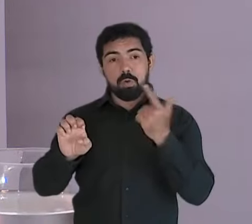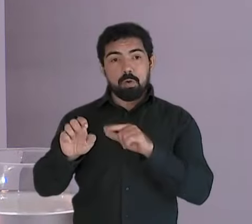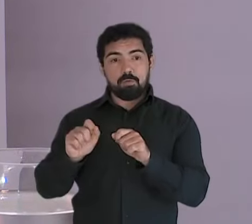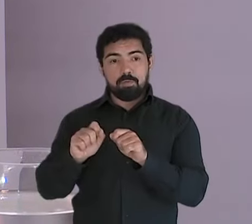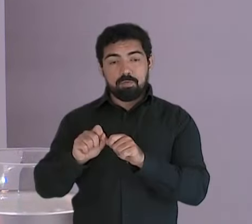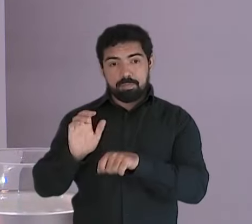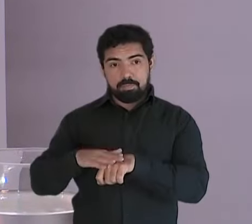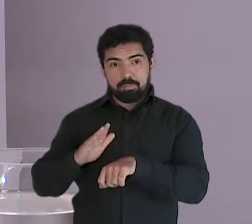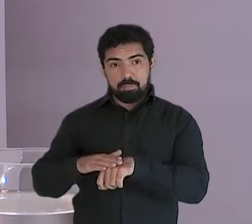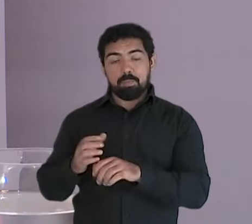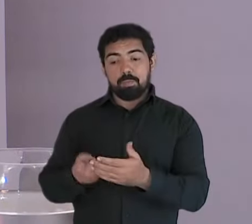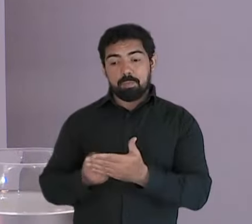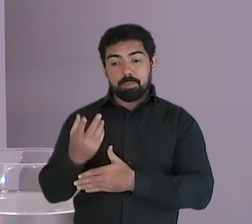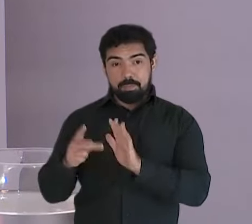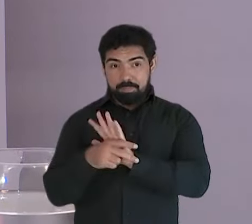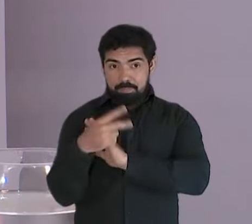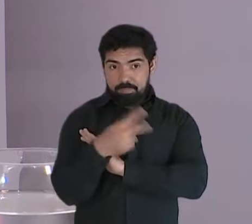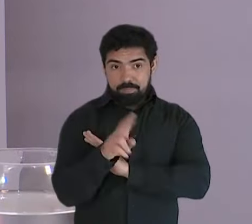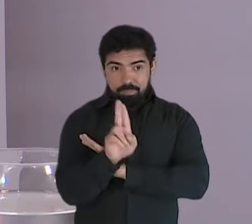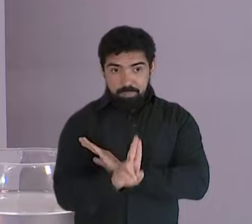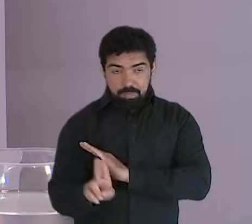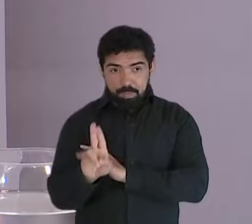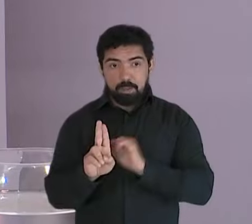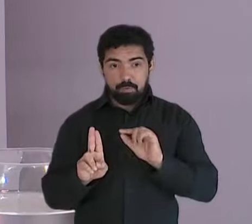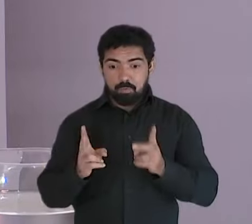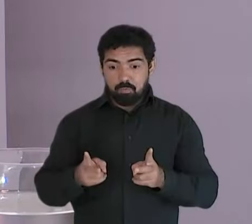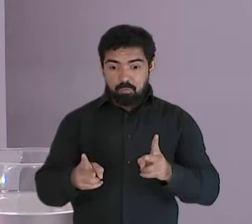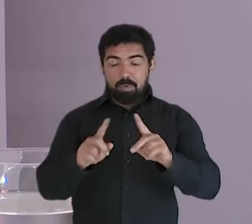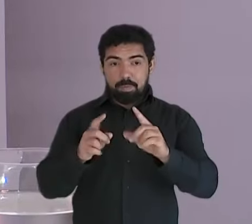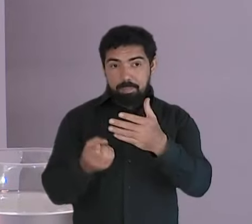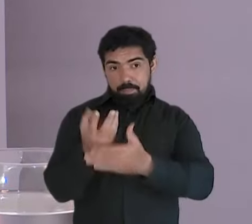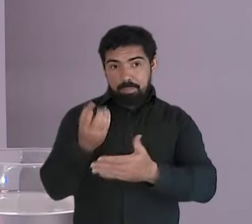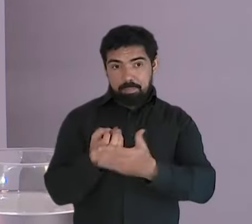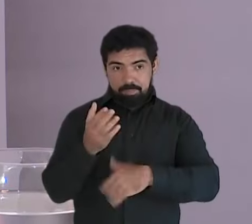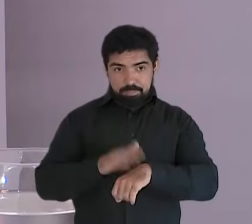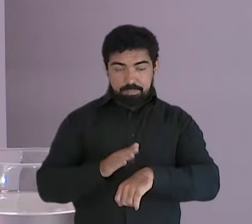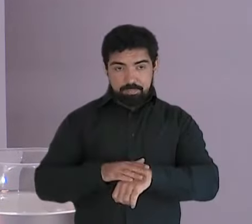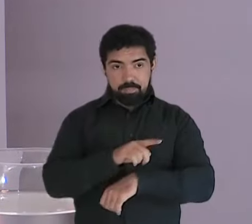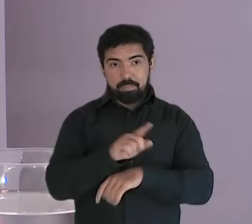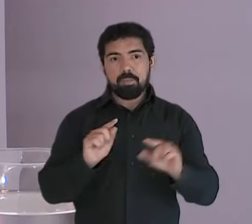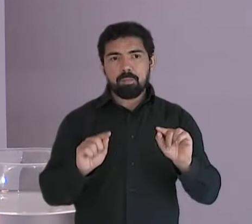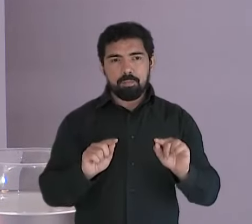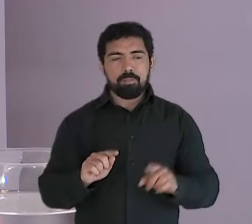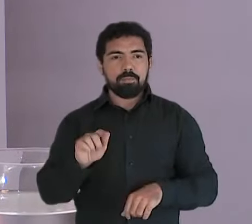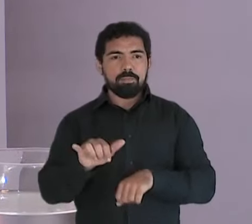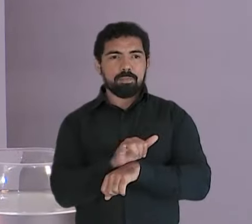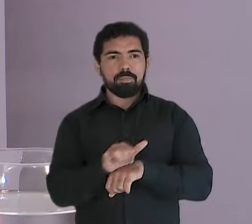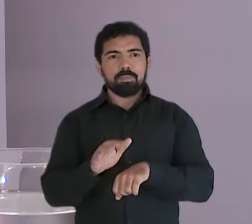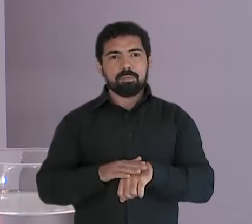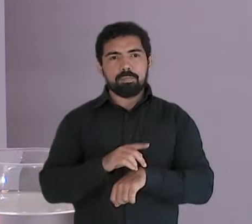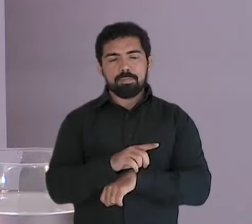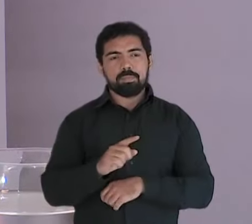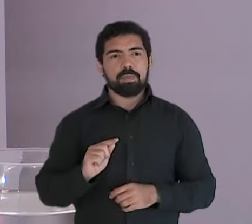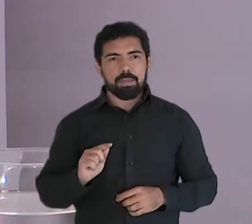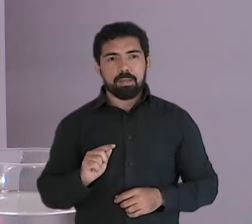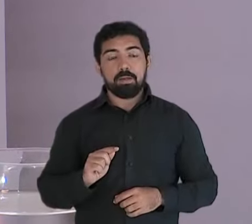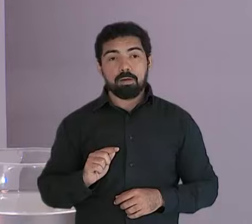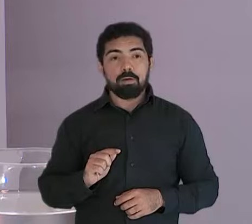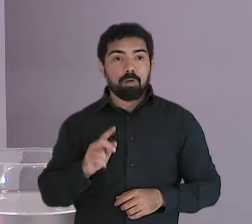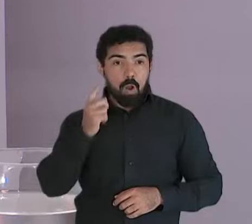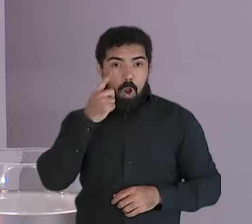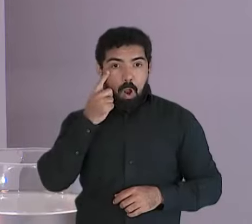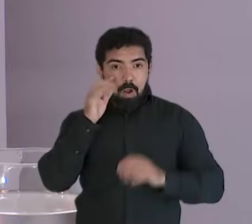para ele, exatamente para que ele conseguisse continuar produzindo, é um meio que ele pegava, digitava